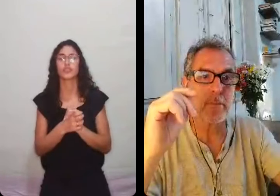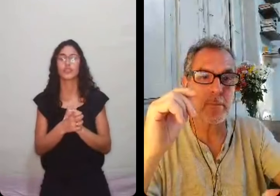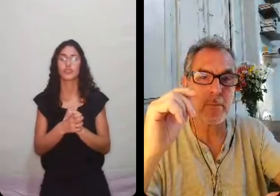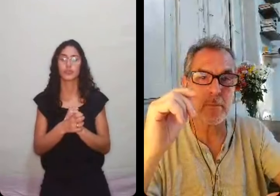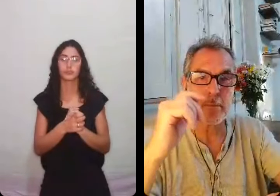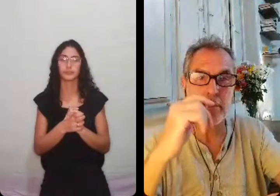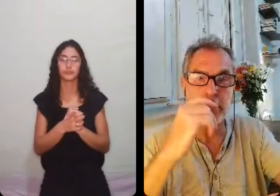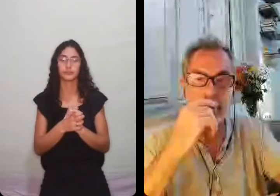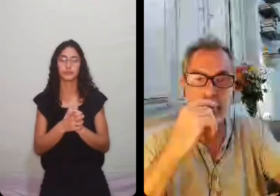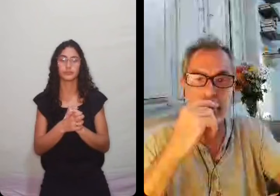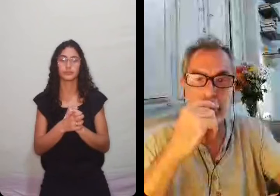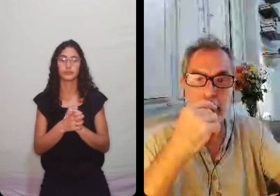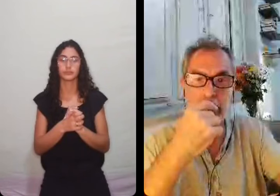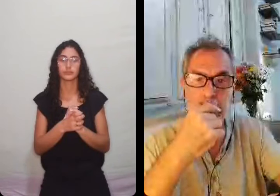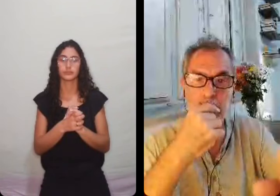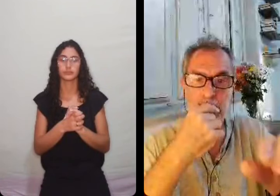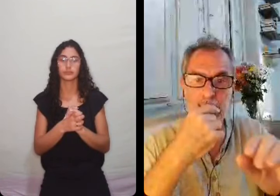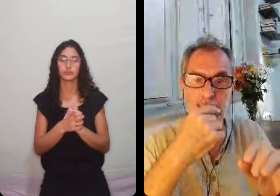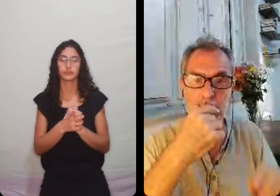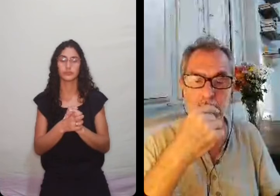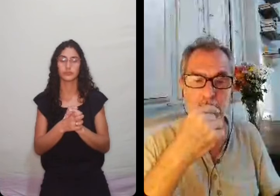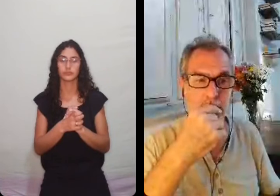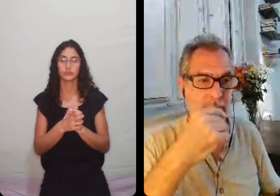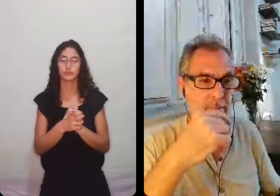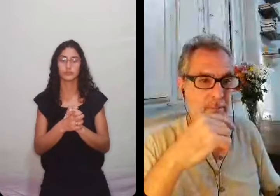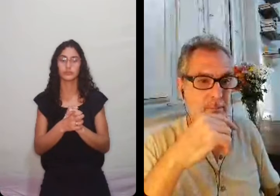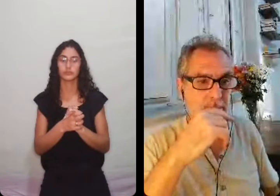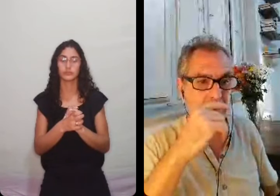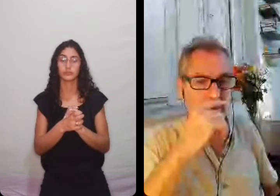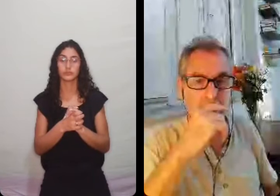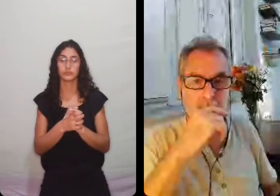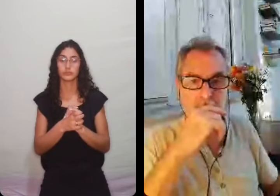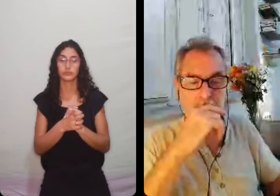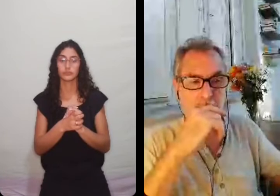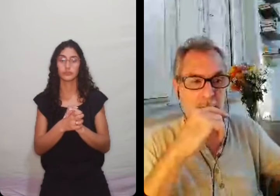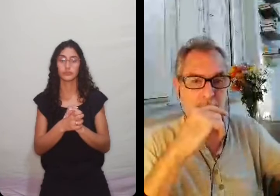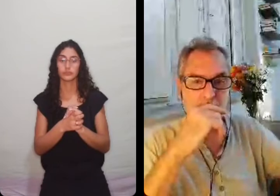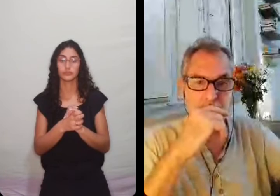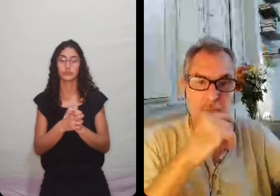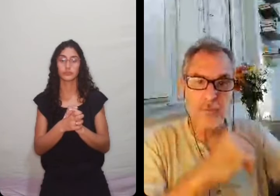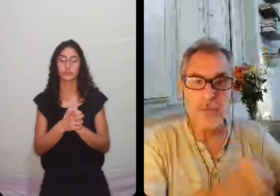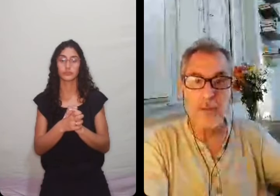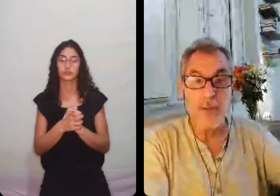Nessa situação que nós estamos vivendo. Bem-vindo, Norberto!